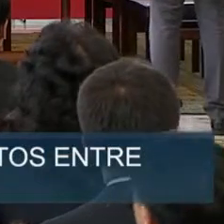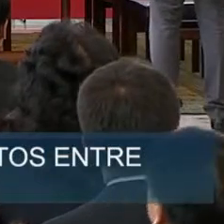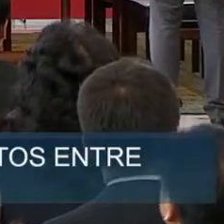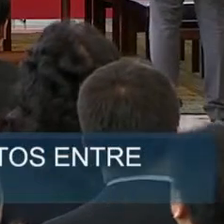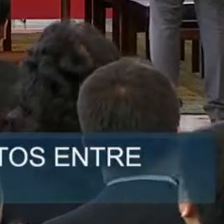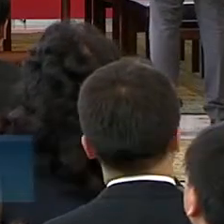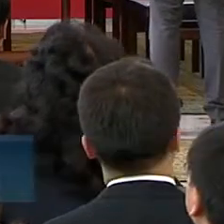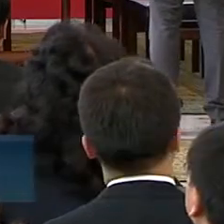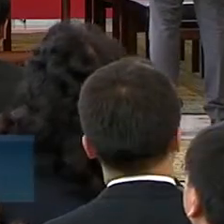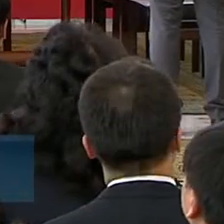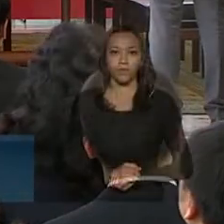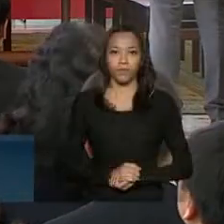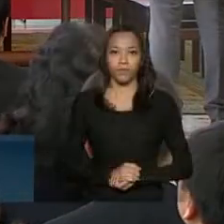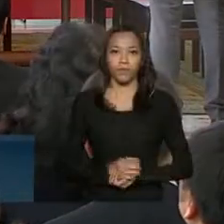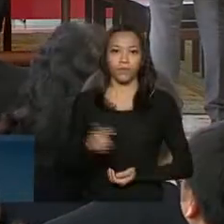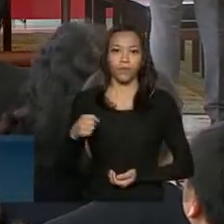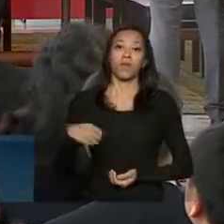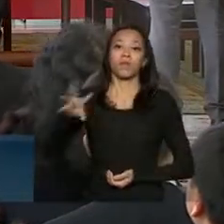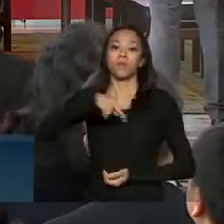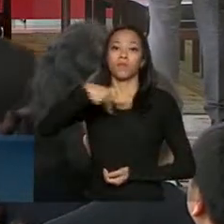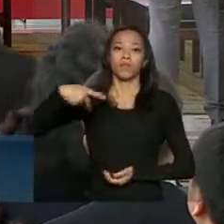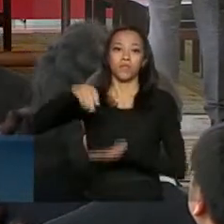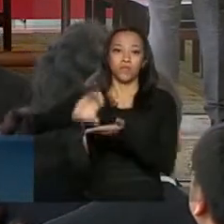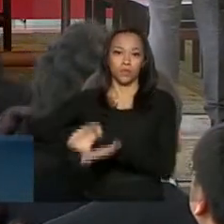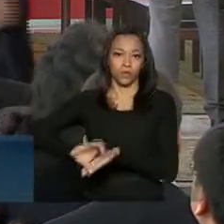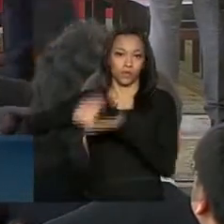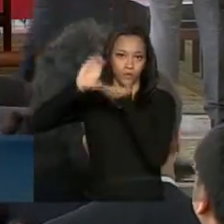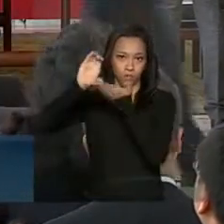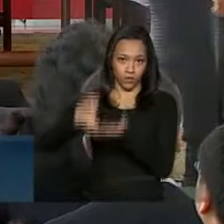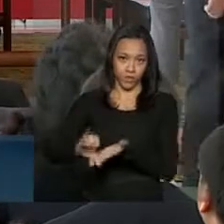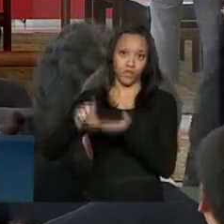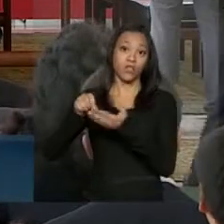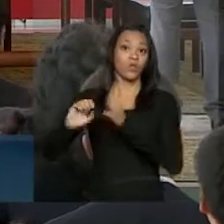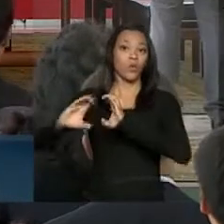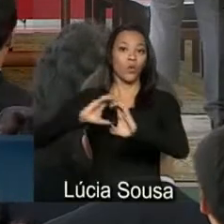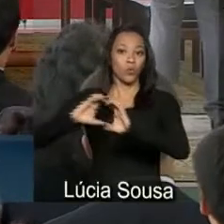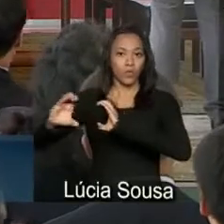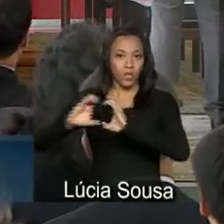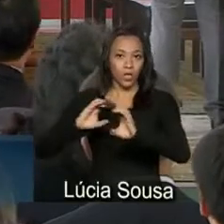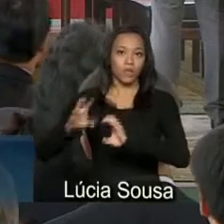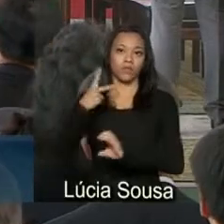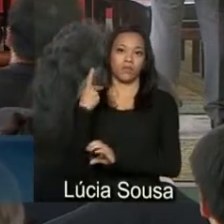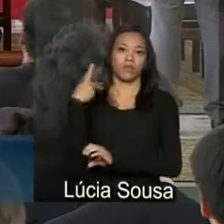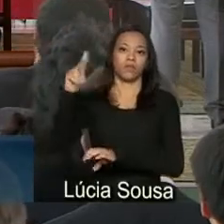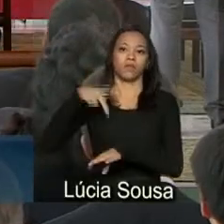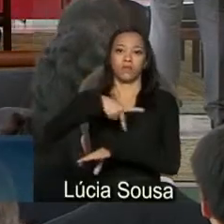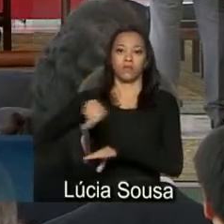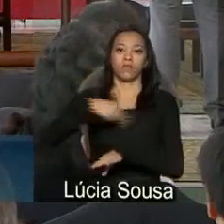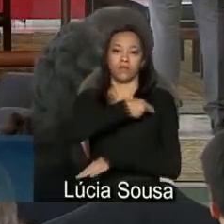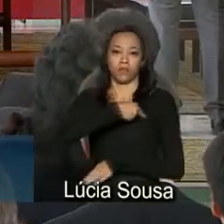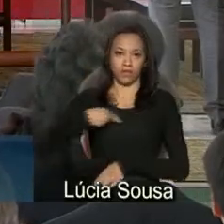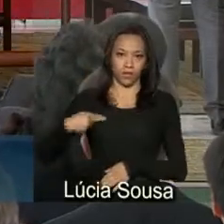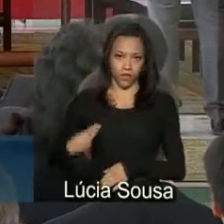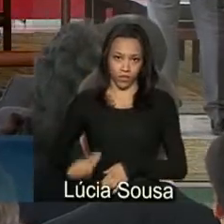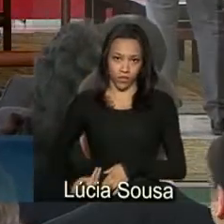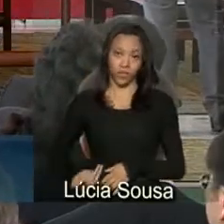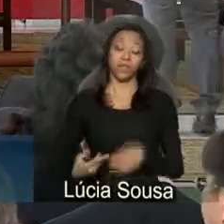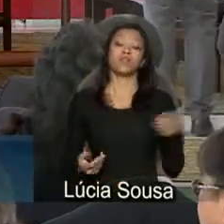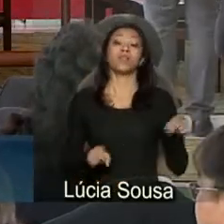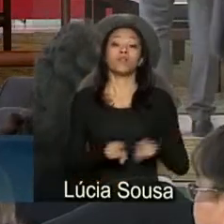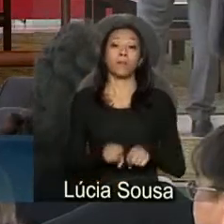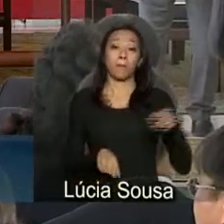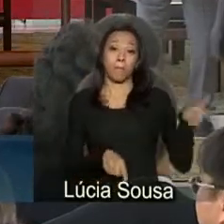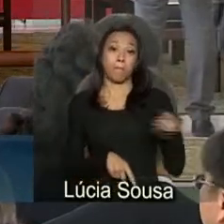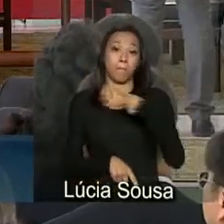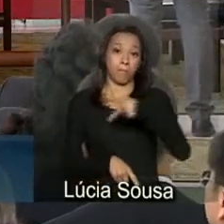Presidente do Conselho de Administração do Banco de Comunicações da China, Niu Ximing, e presidente do